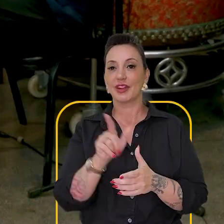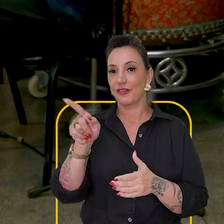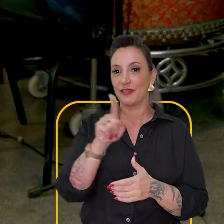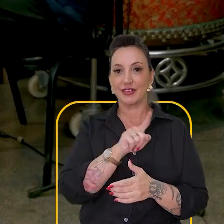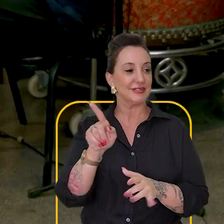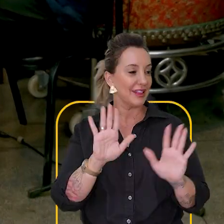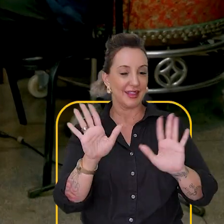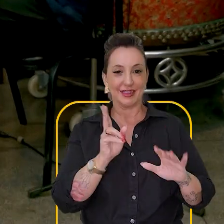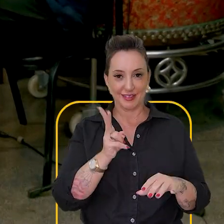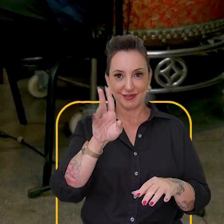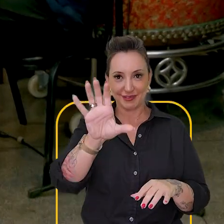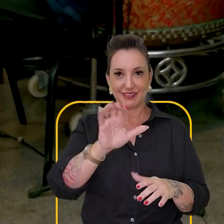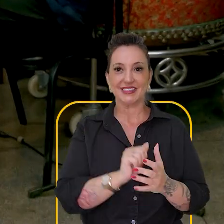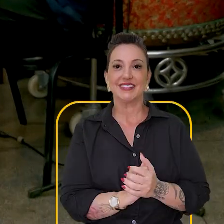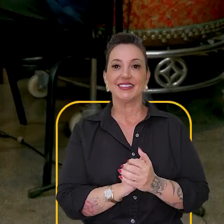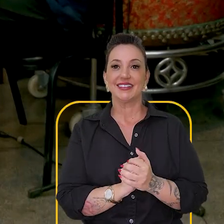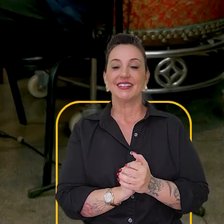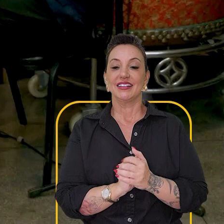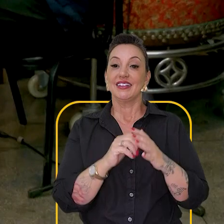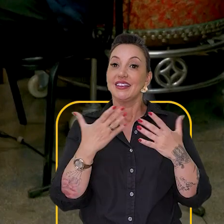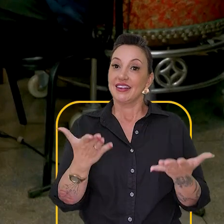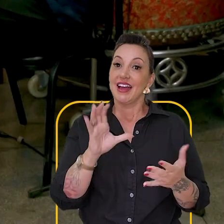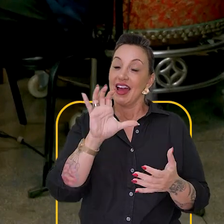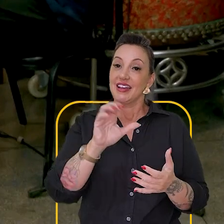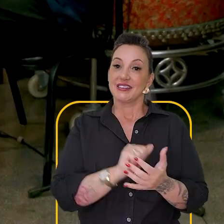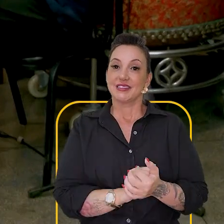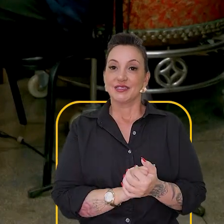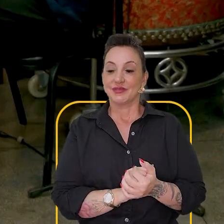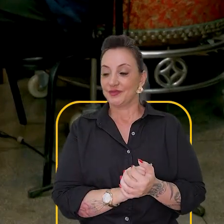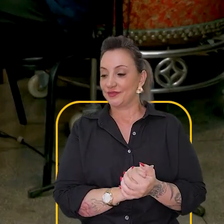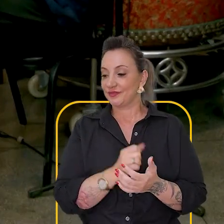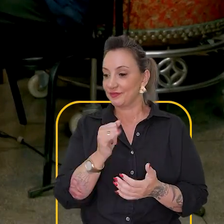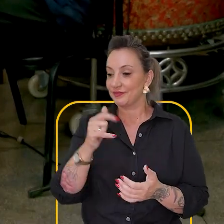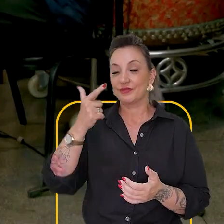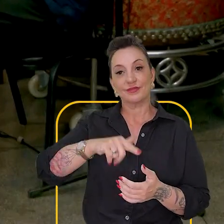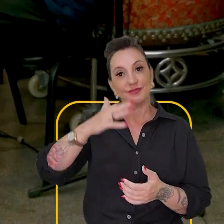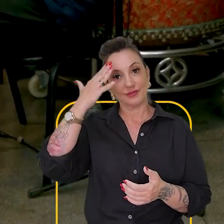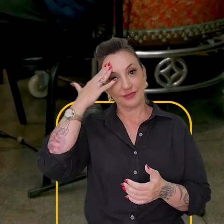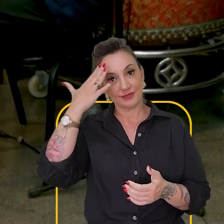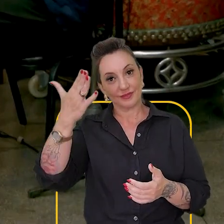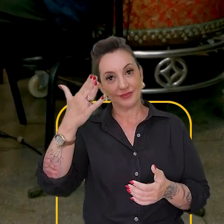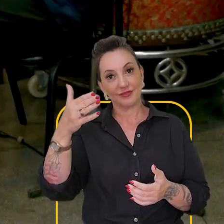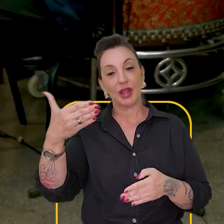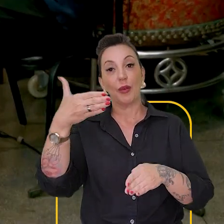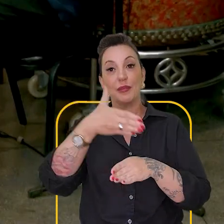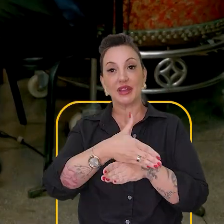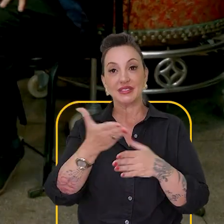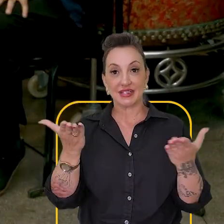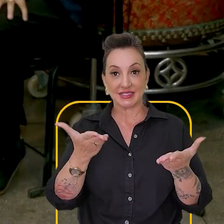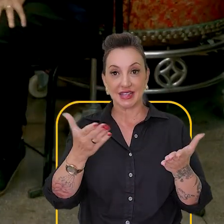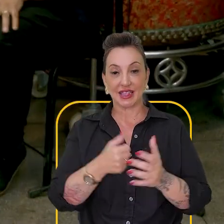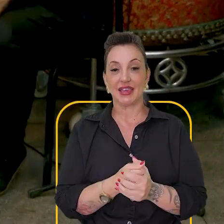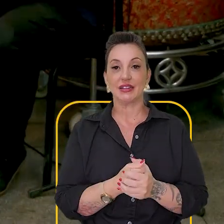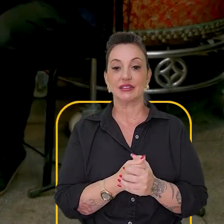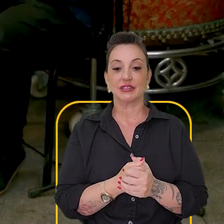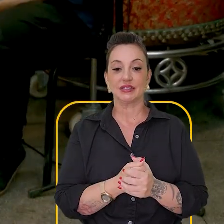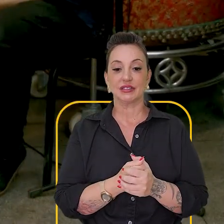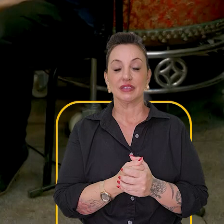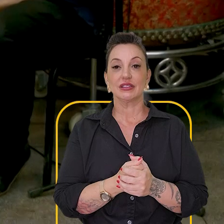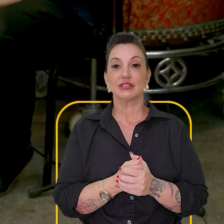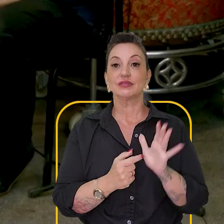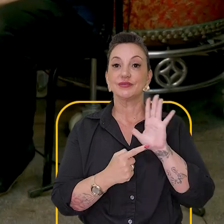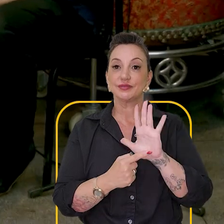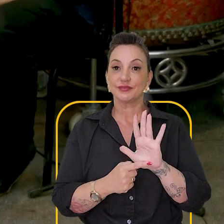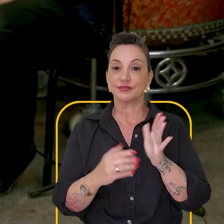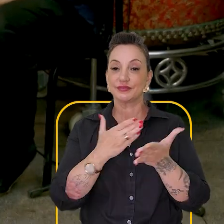sim mensagens finais pode seguir não você ah não pode seguir você bom então acho que é isso então se fu mais uma vez